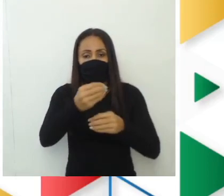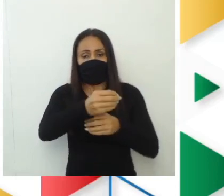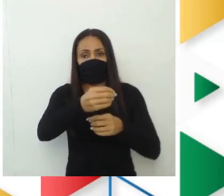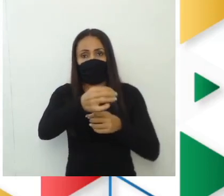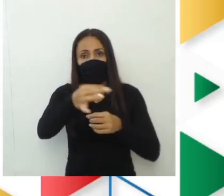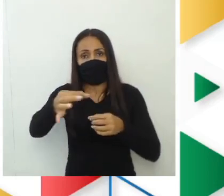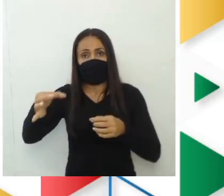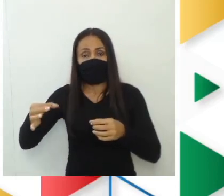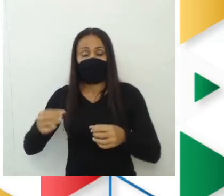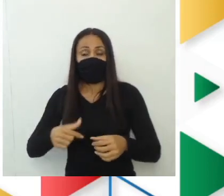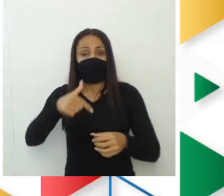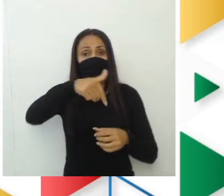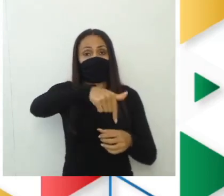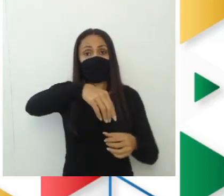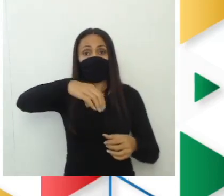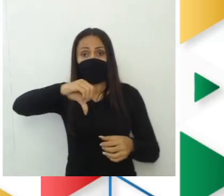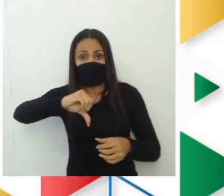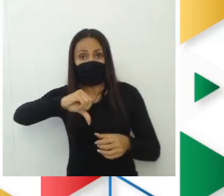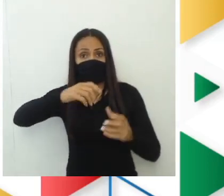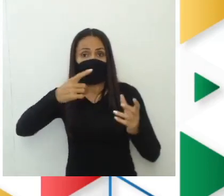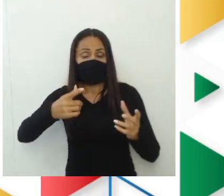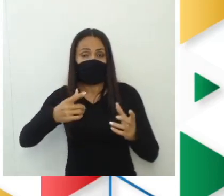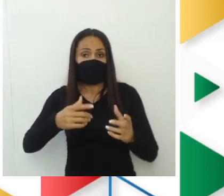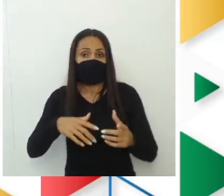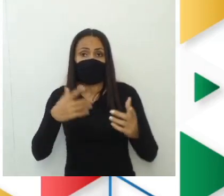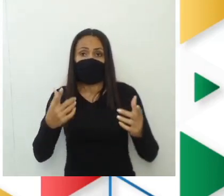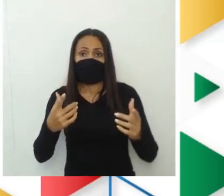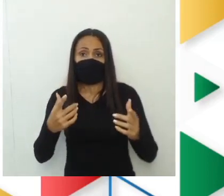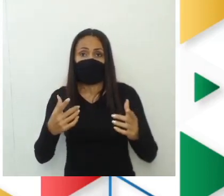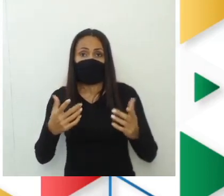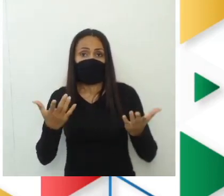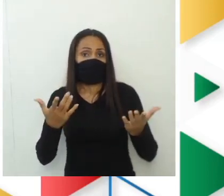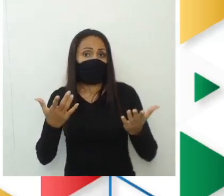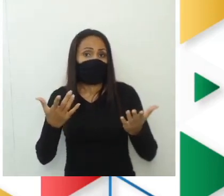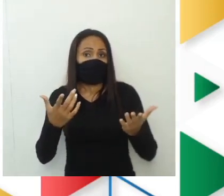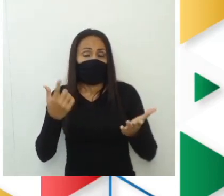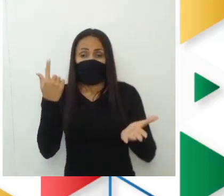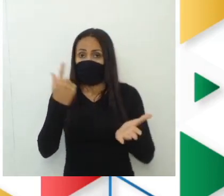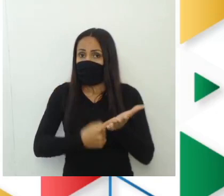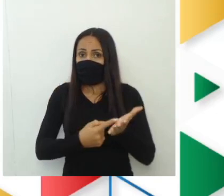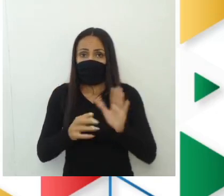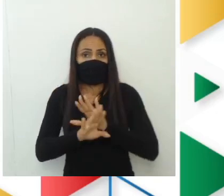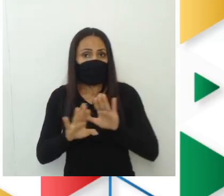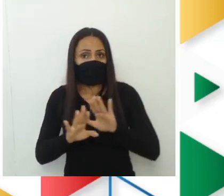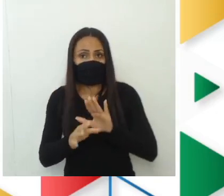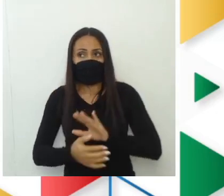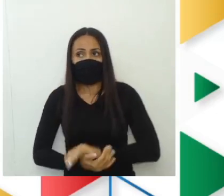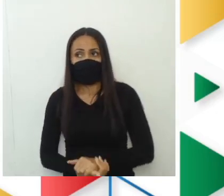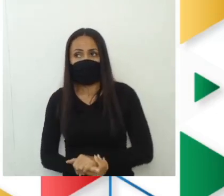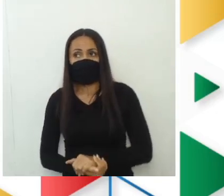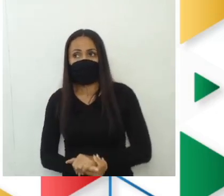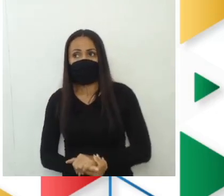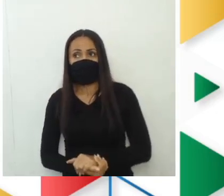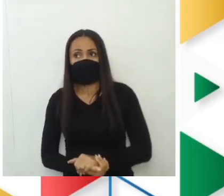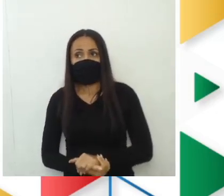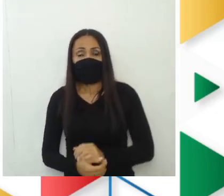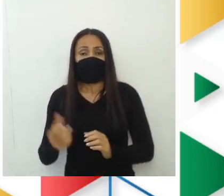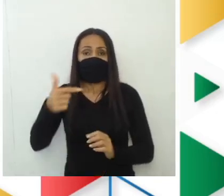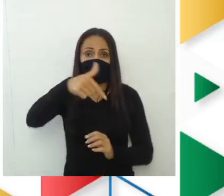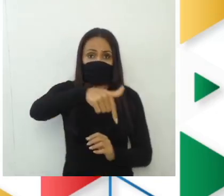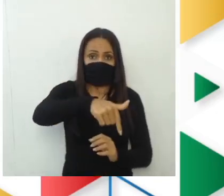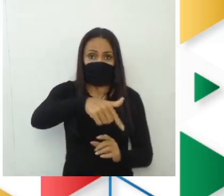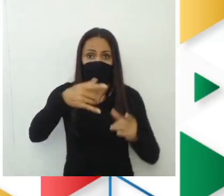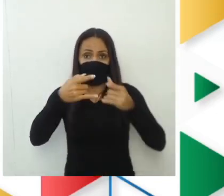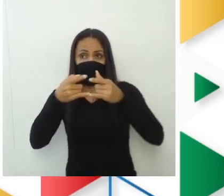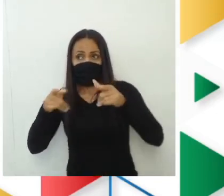moedas não corresponde a R$10. Então eu sei que de R$10 aí o múltiplo são 7, né? Então vão ser 7 cédulas